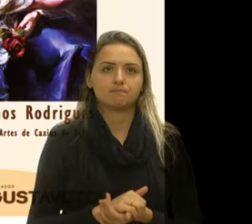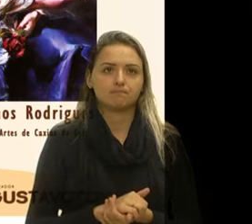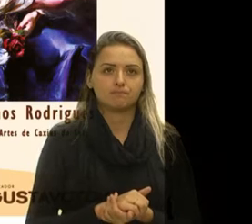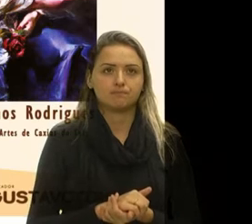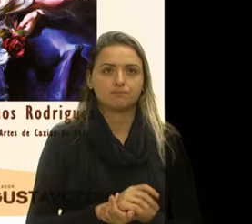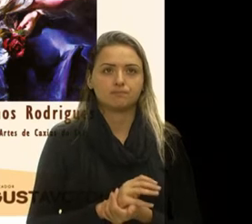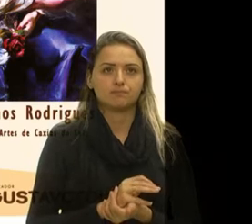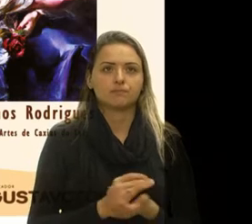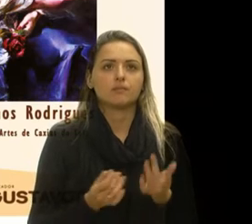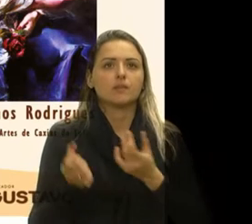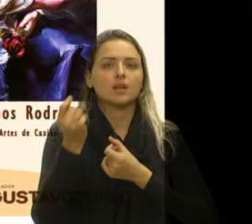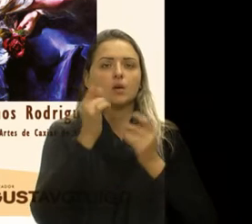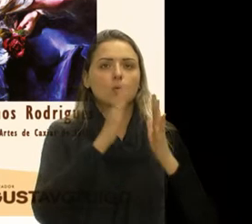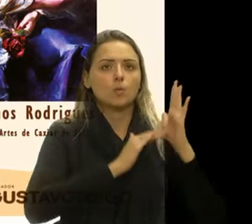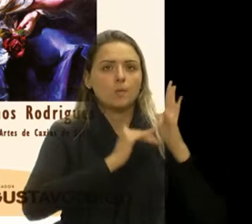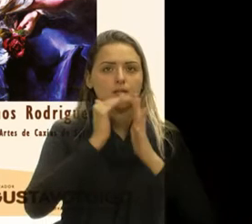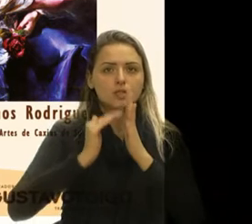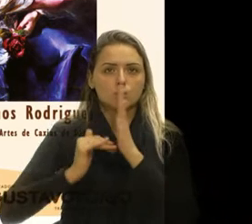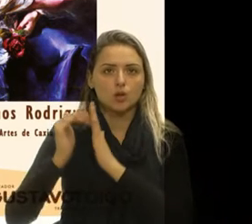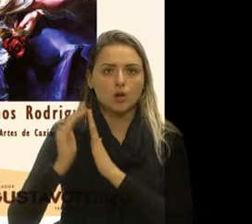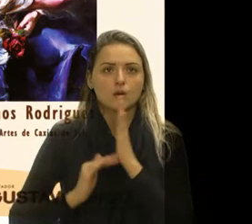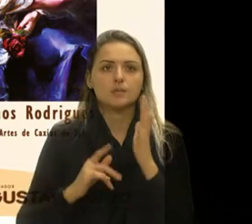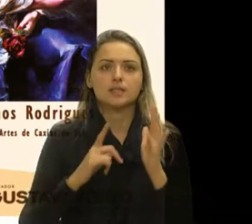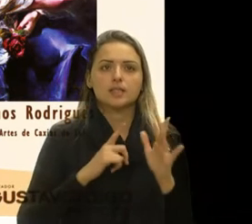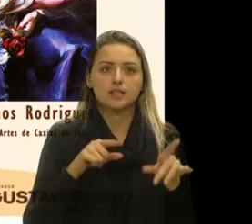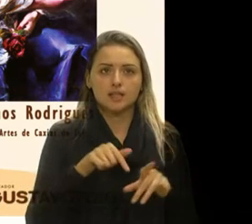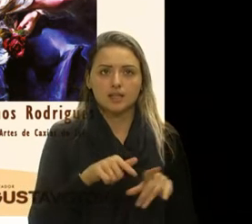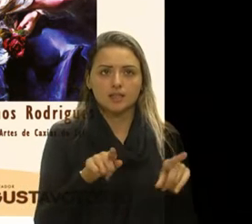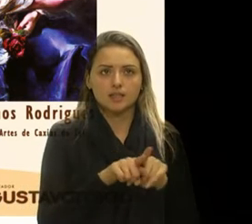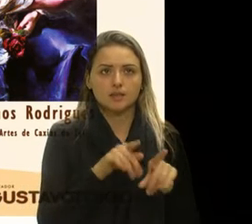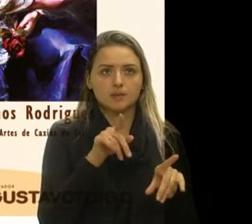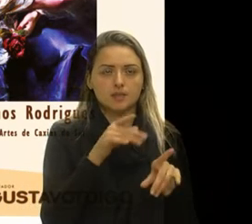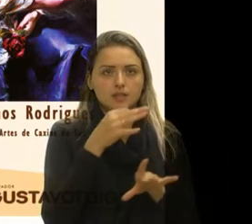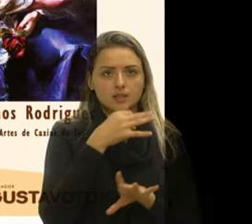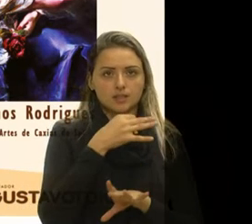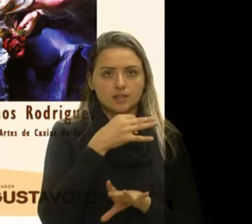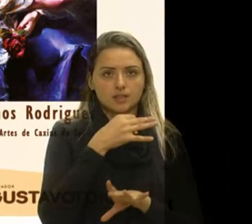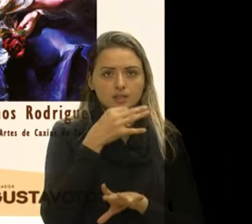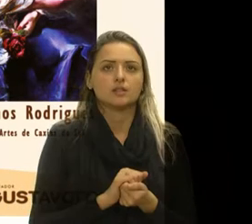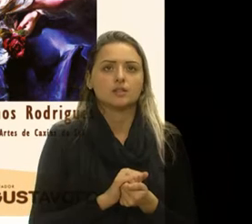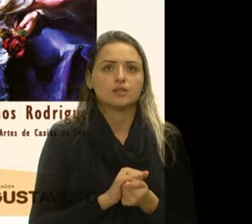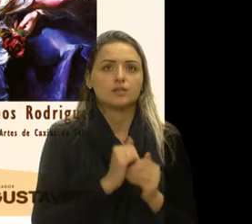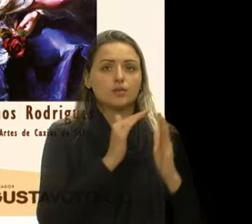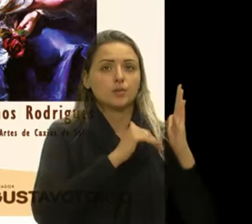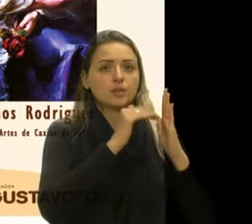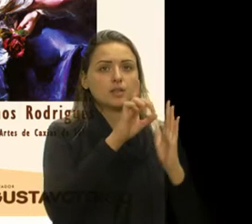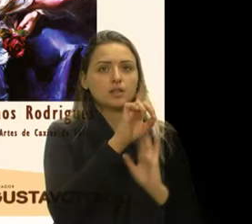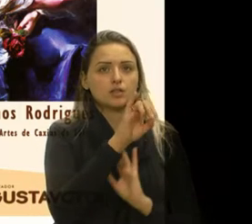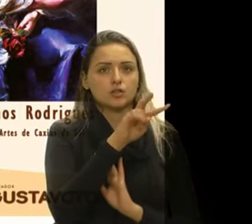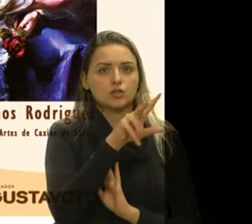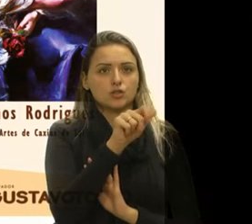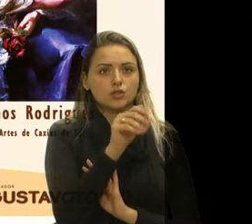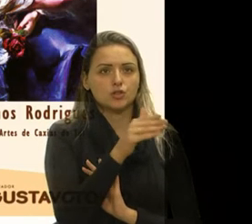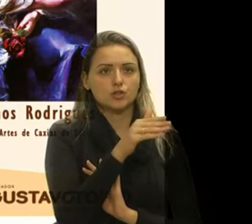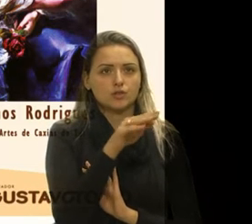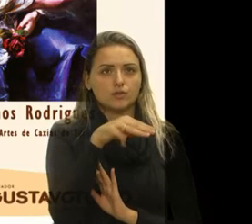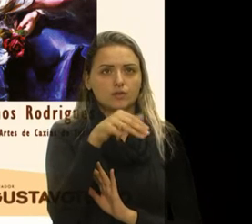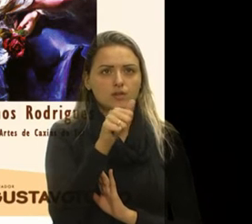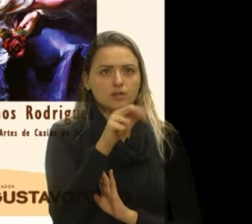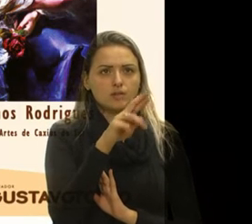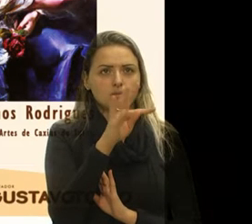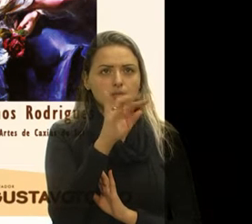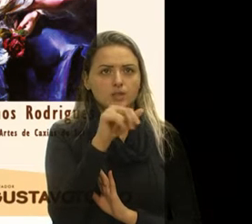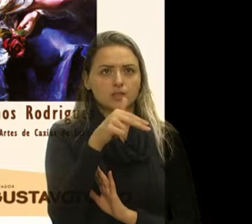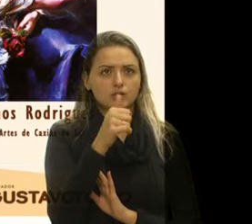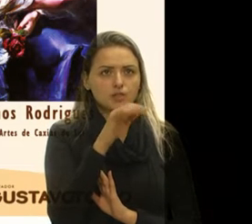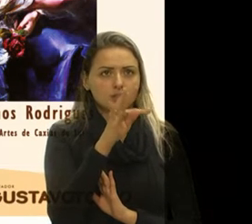Algumas obras pessoais que se encontram em Caxias do Sul também, uma obra que foi Piva Martinato, que ainda está entre